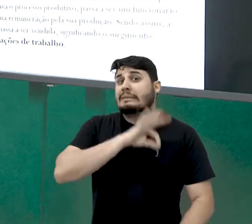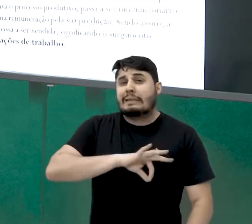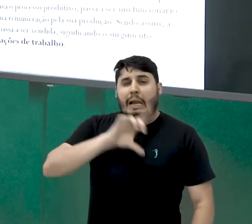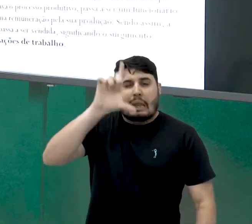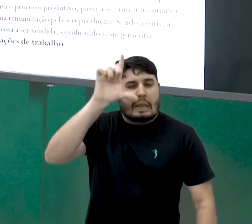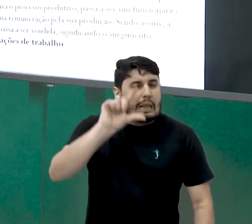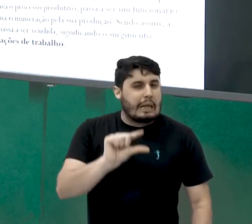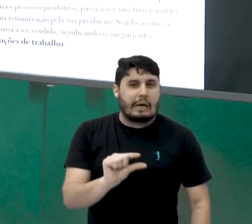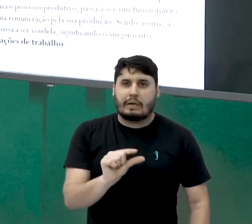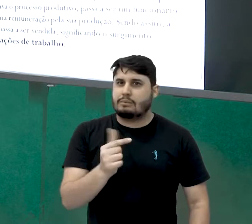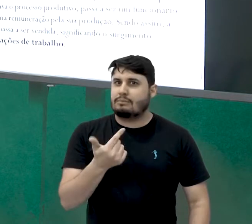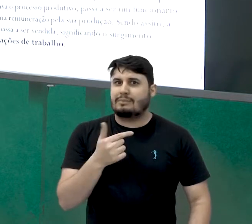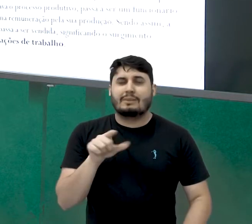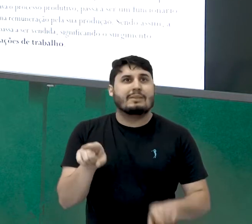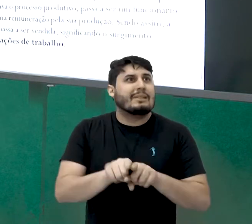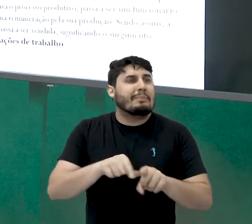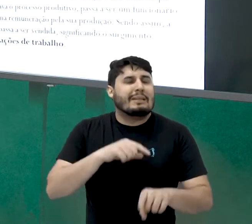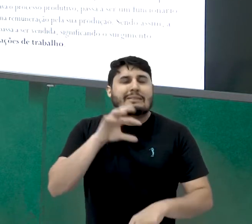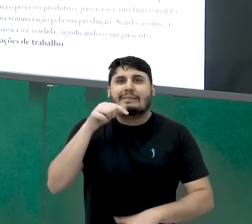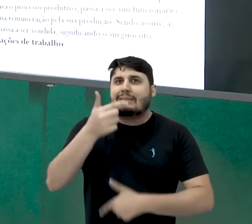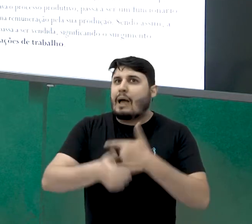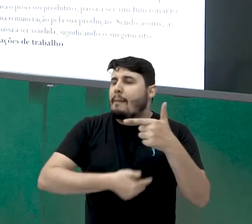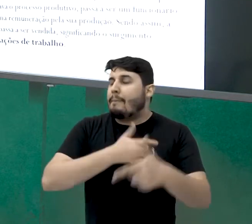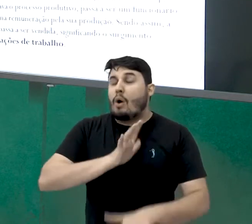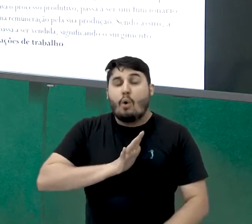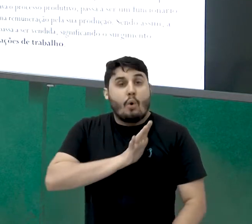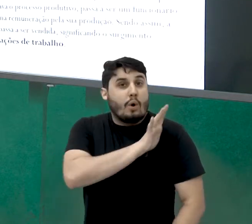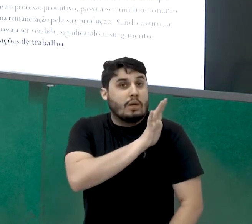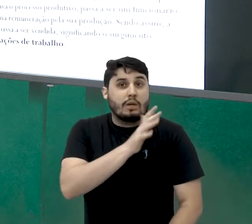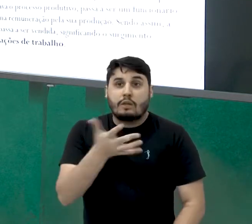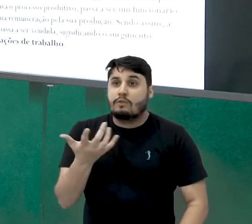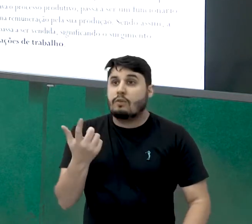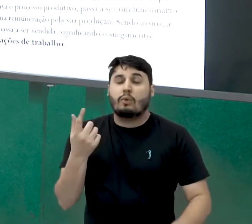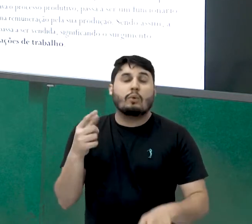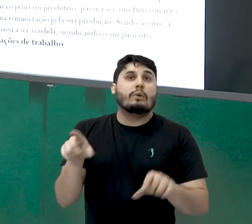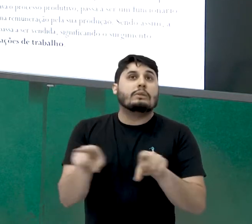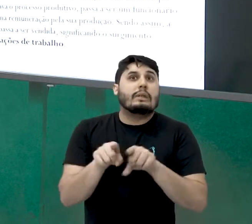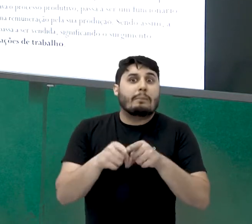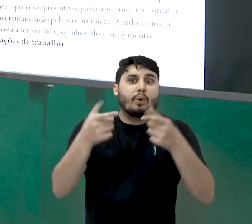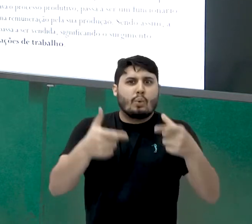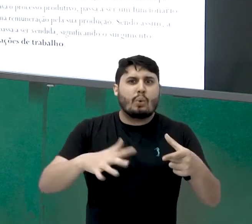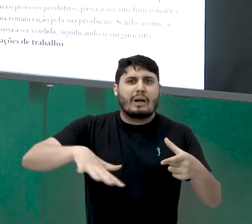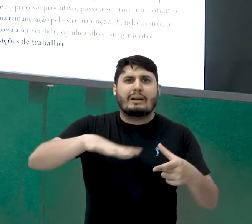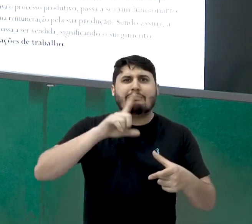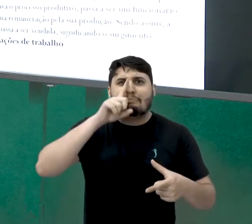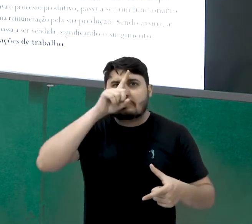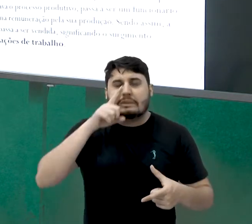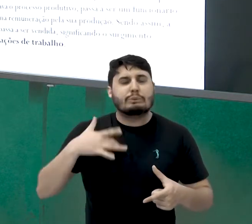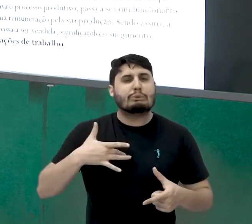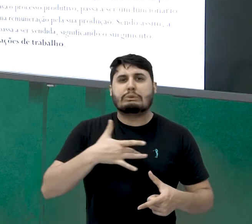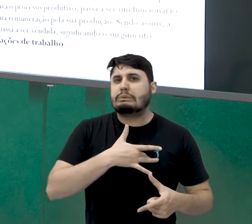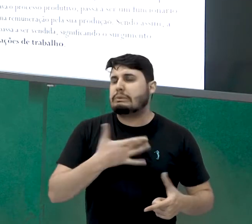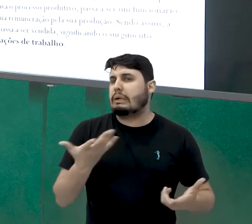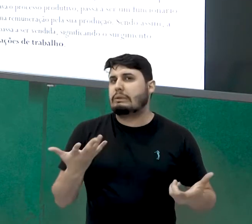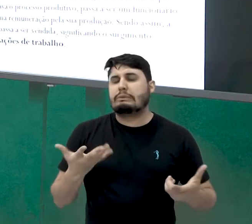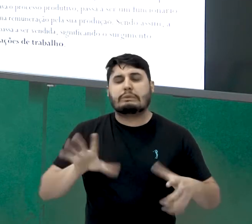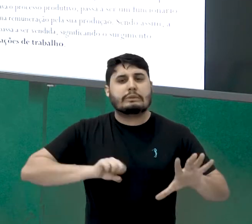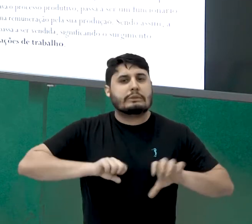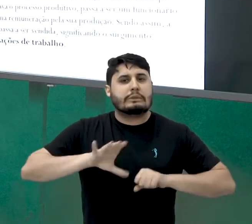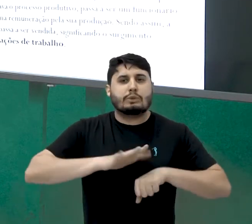trabalho eram terríveis. As fábricas tinham um altíssimo teor de insalubridade, eram fechadas,